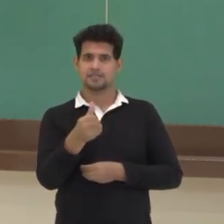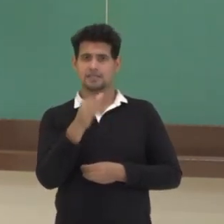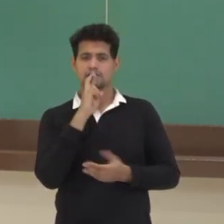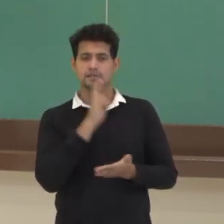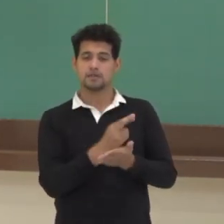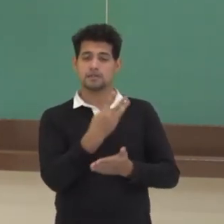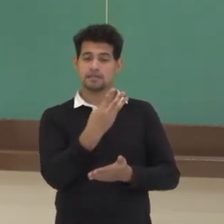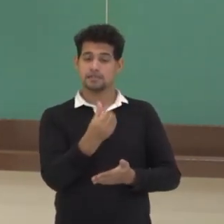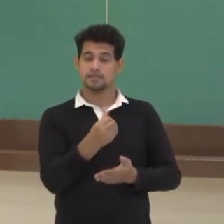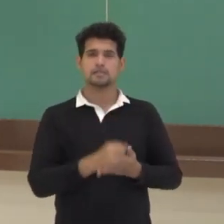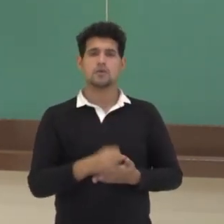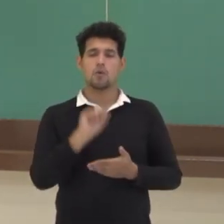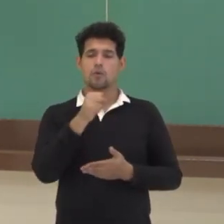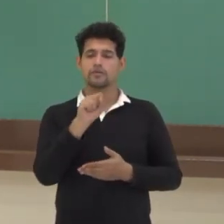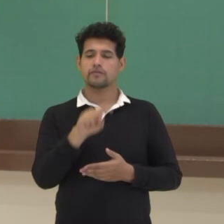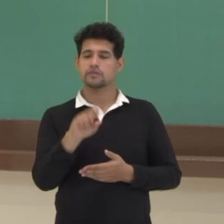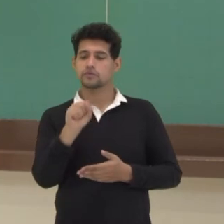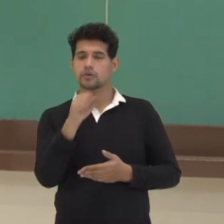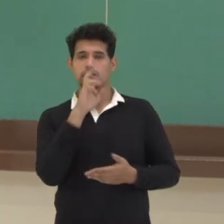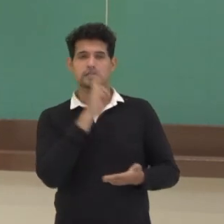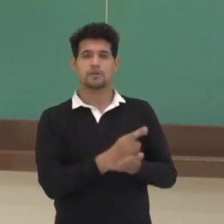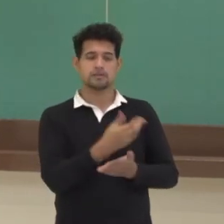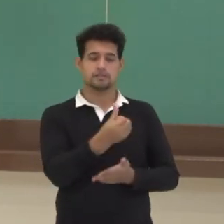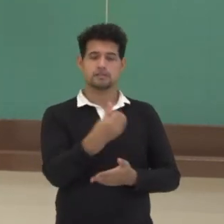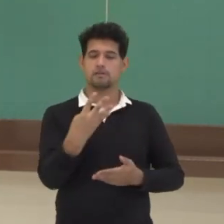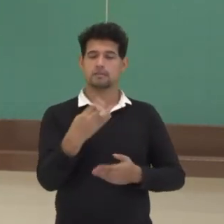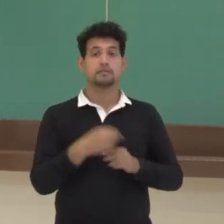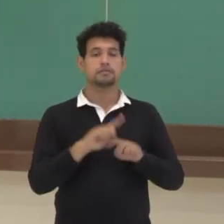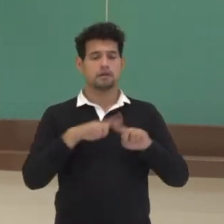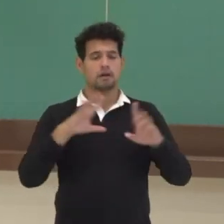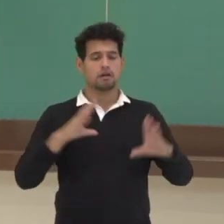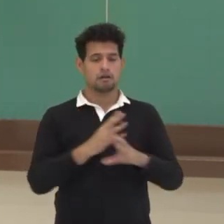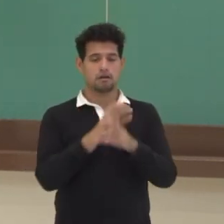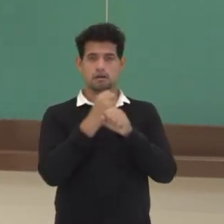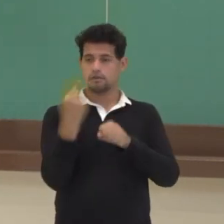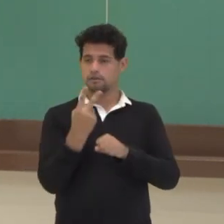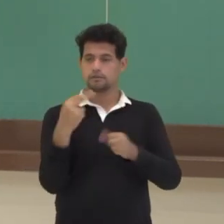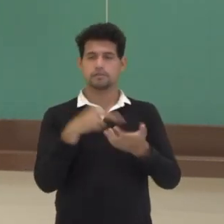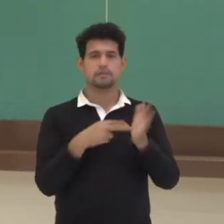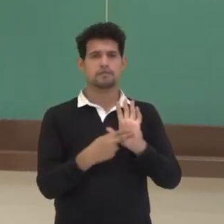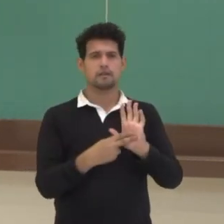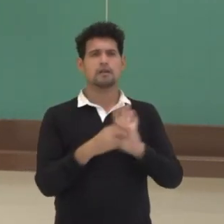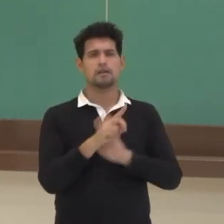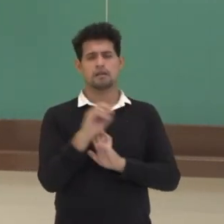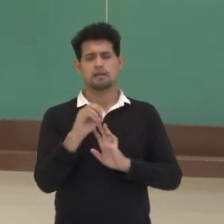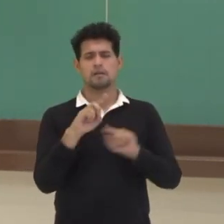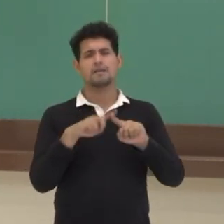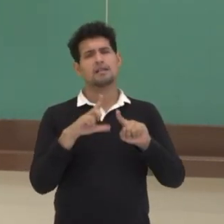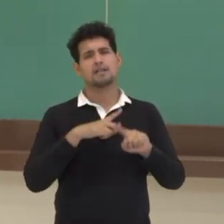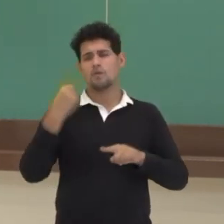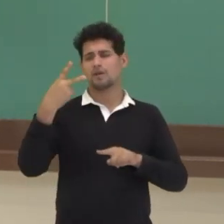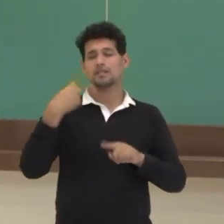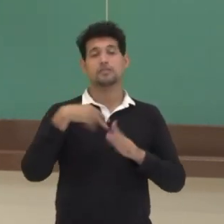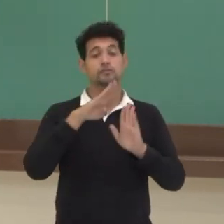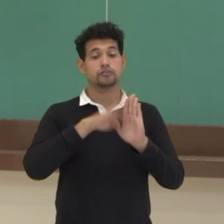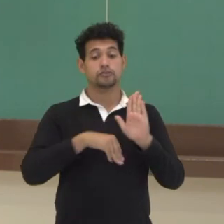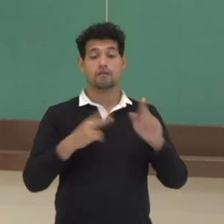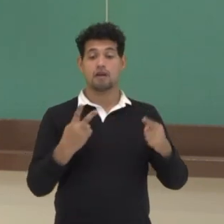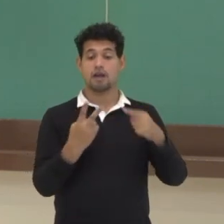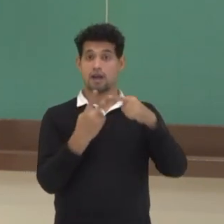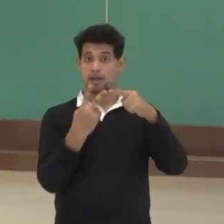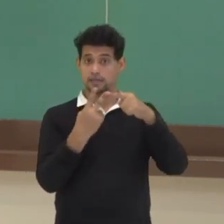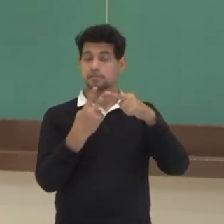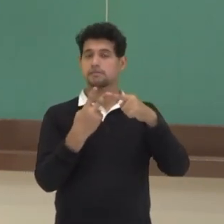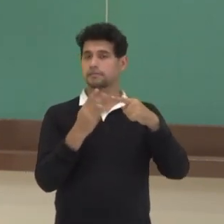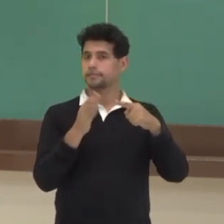36, 8 vezes 8, 64. Somando os dois me dá 100. Como ele está ao quadrado, então eu tiro a raiz